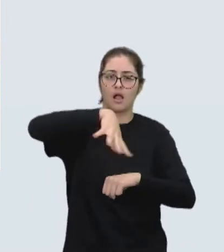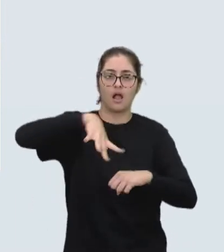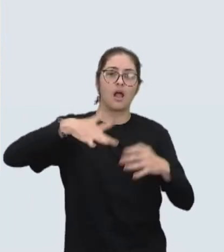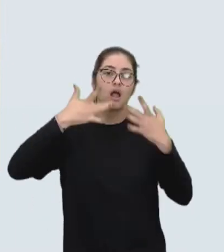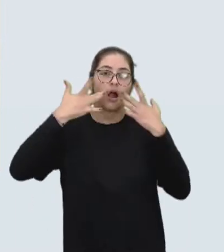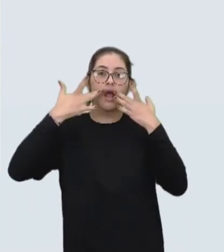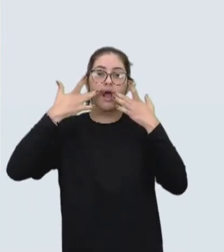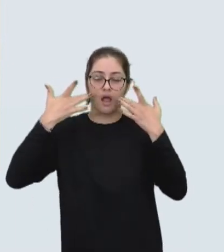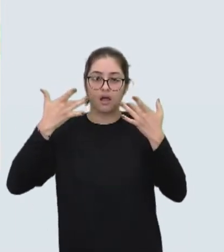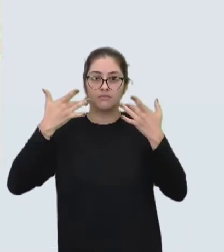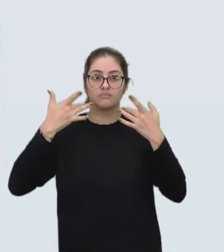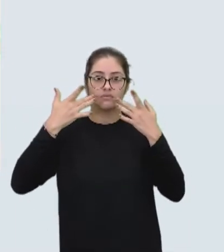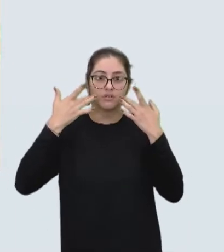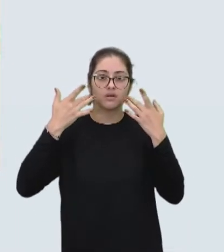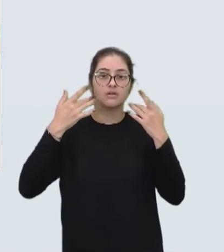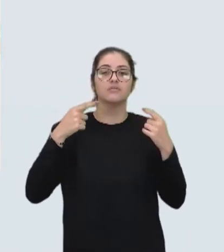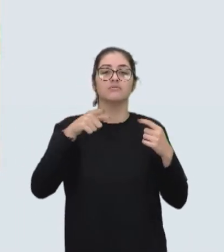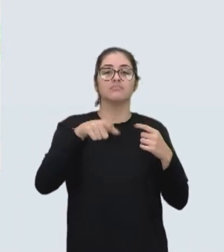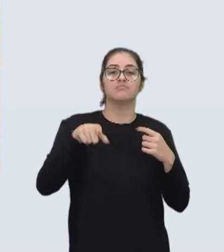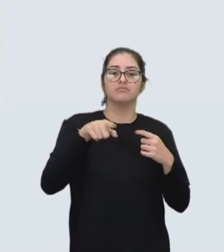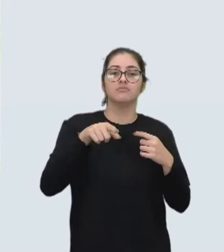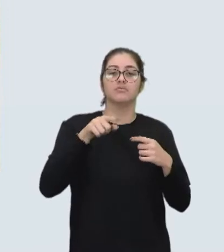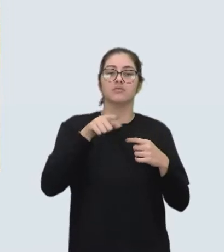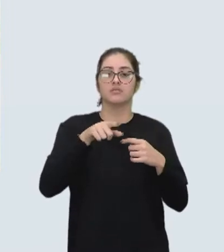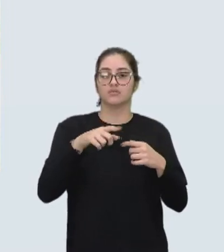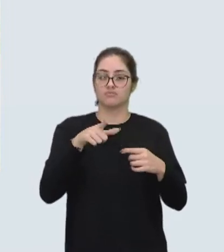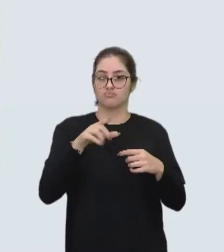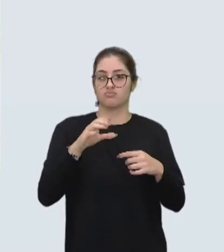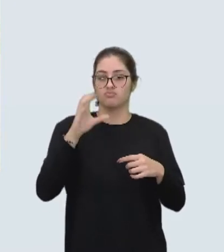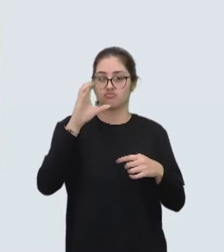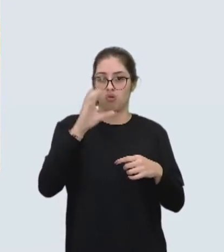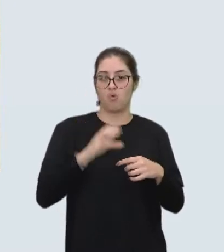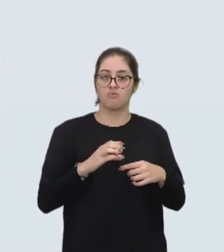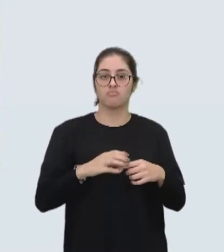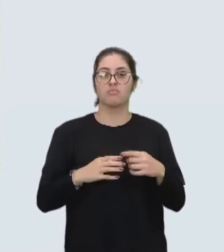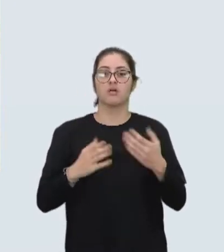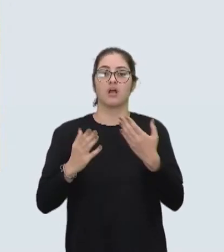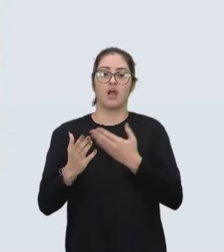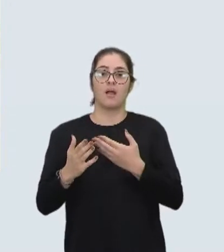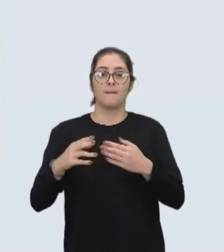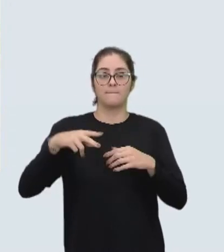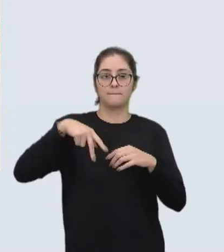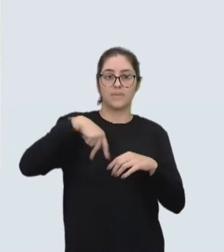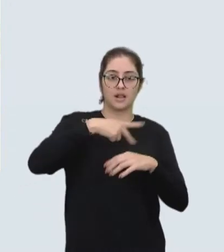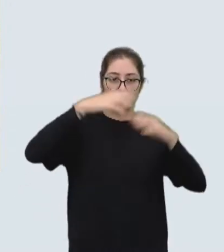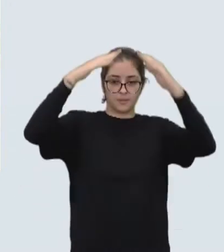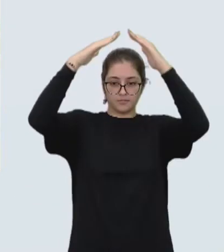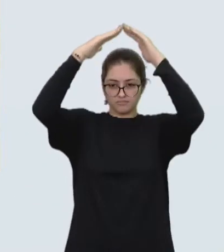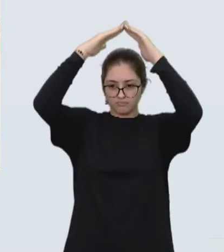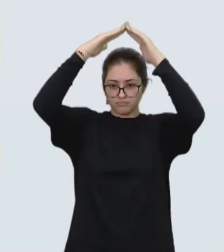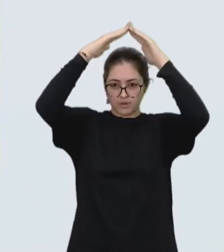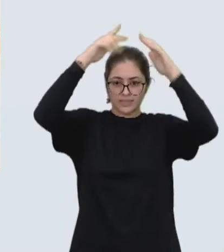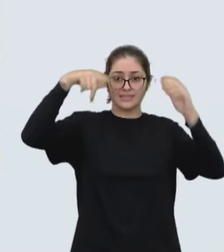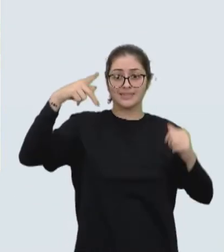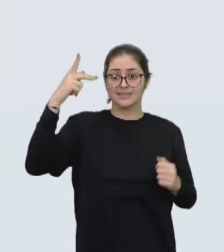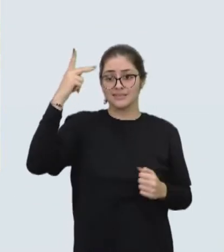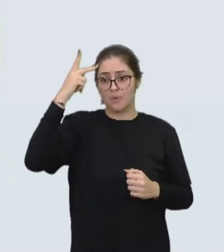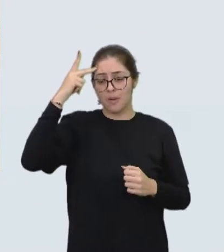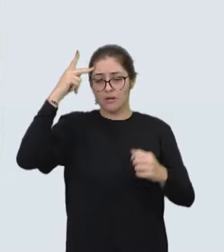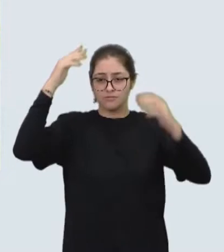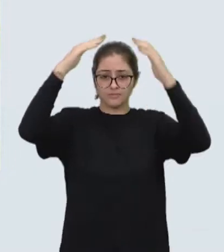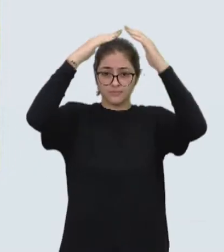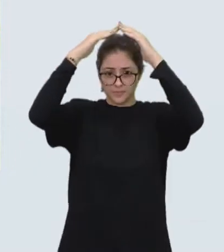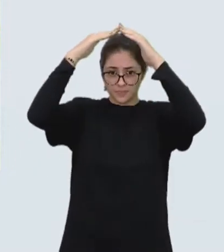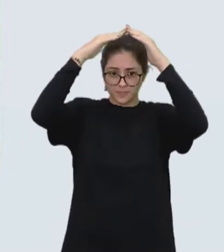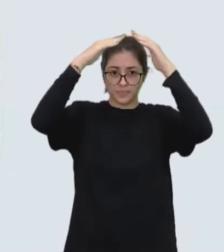Teatro Municipal. Eu estou com o Rai, que é coordenador do balé da cidade de São Paulo. Bom dia, Rai, tudo bem com você? Bom dia,